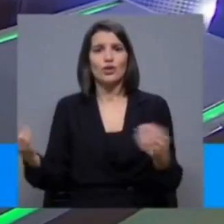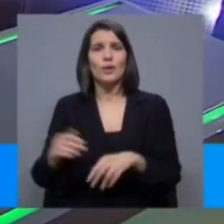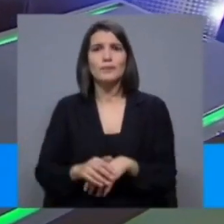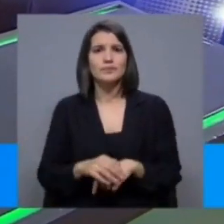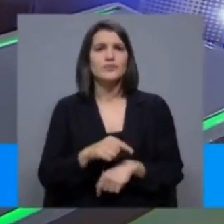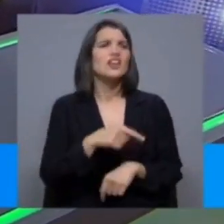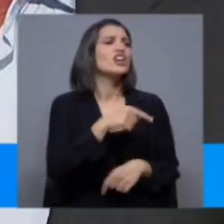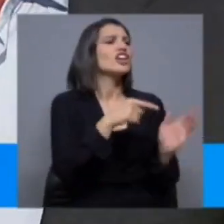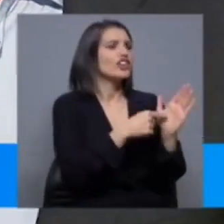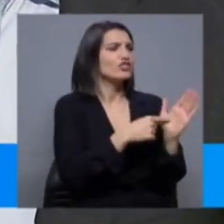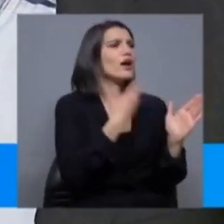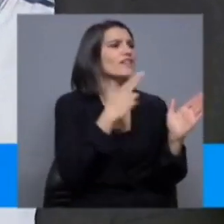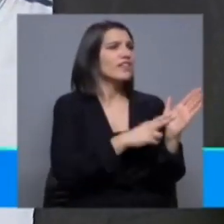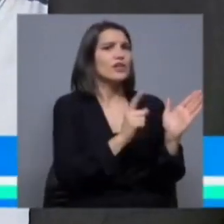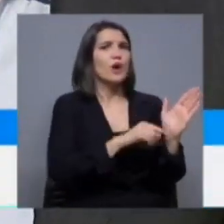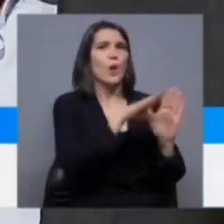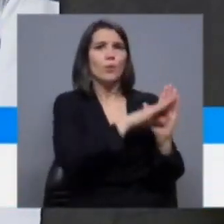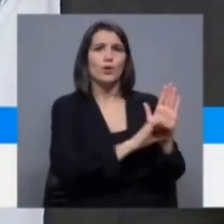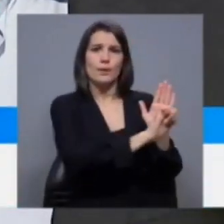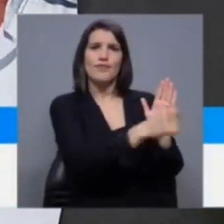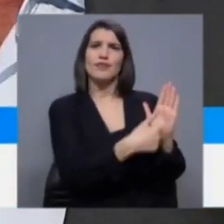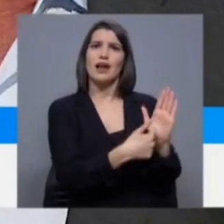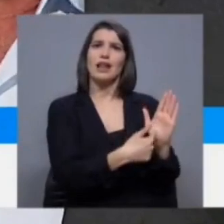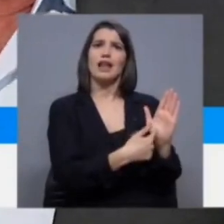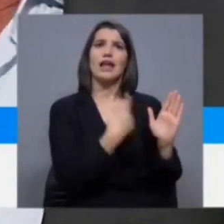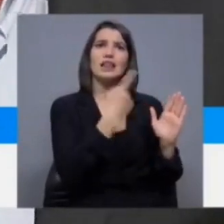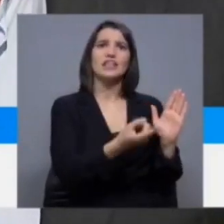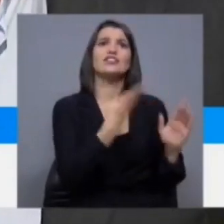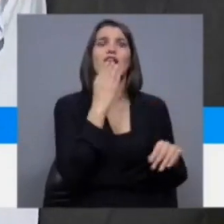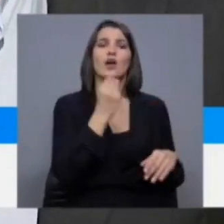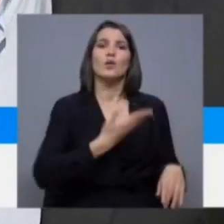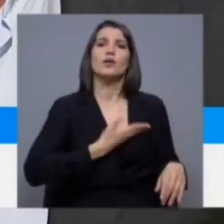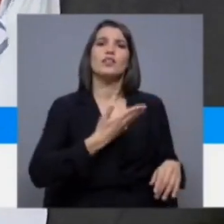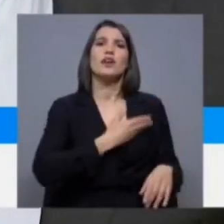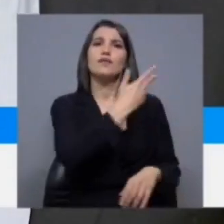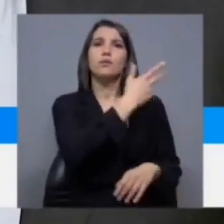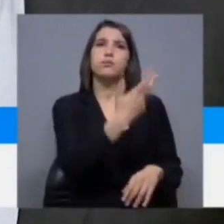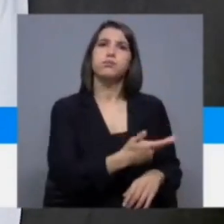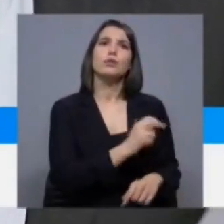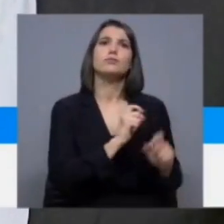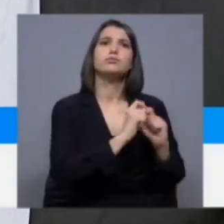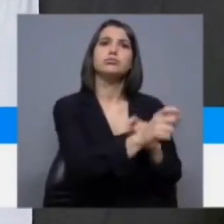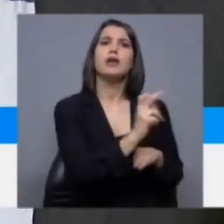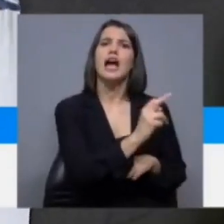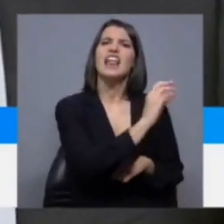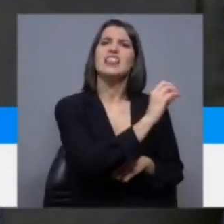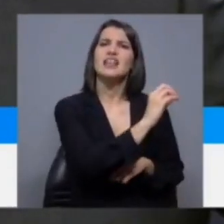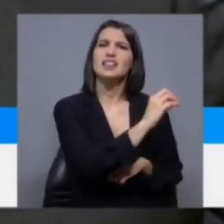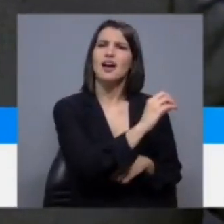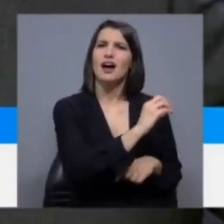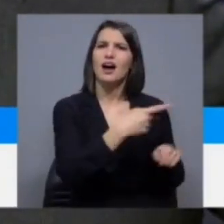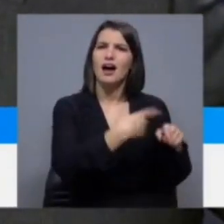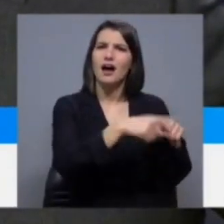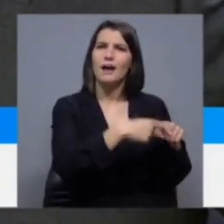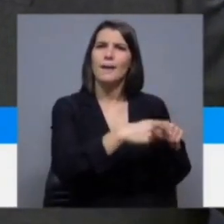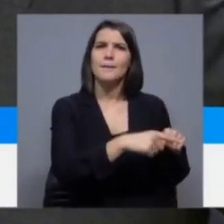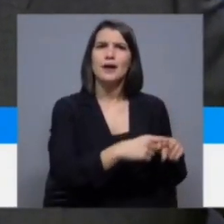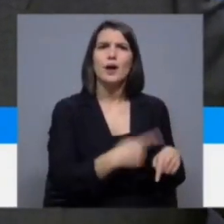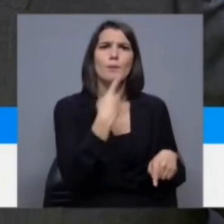eu não sei que é que está aí que ele fez para levar ao mundo fica devedor na atualidade durante 30 anos e